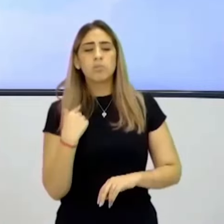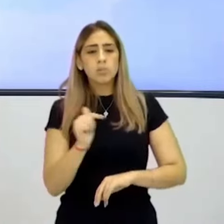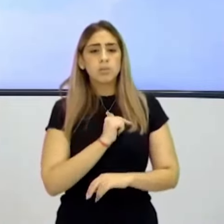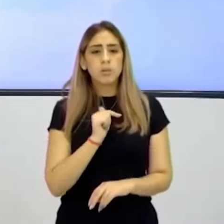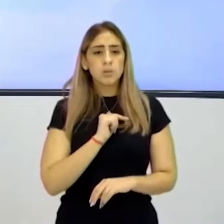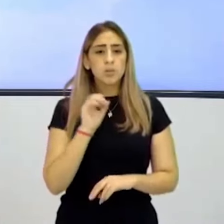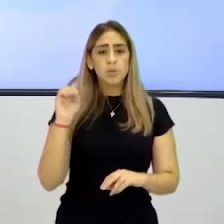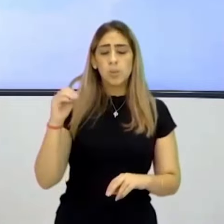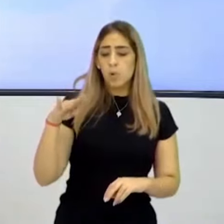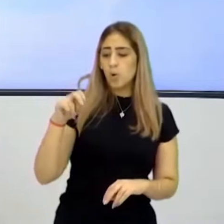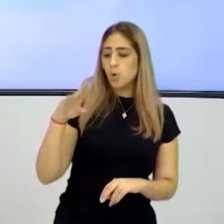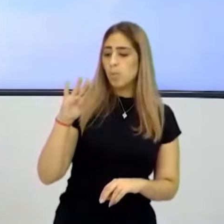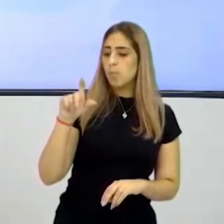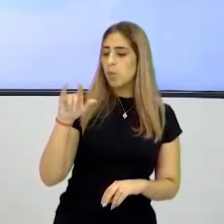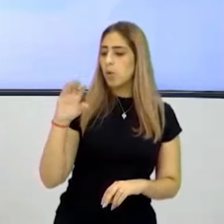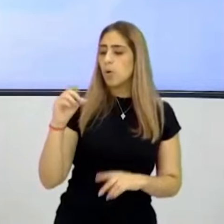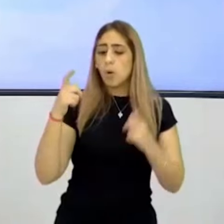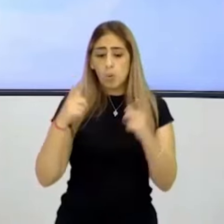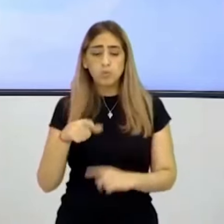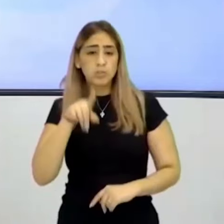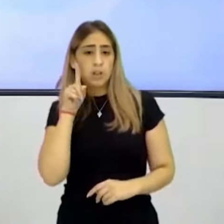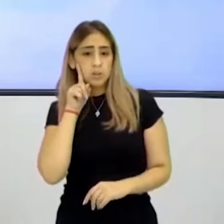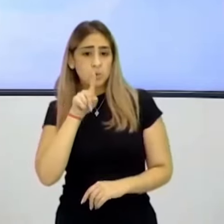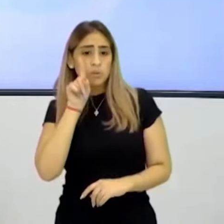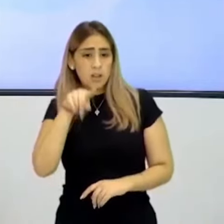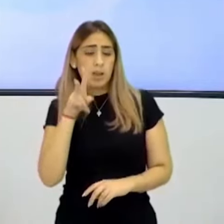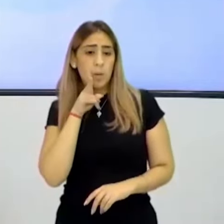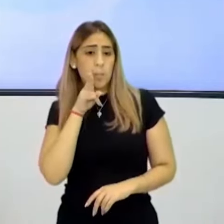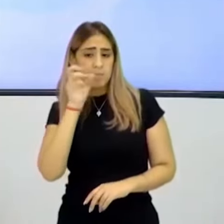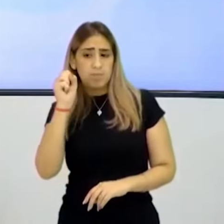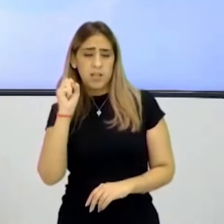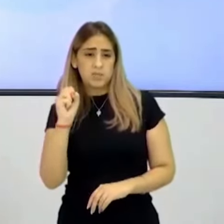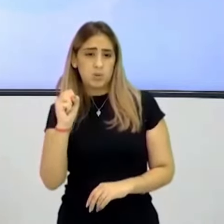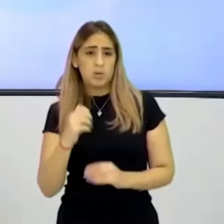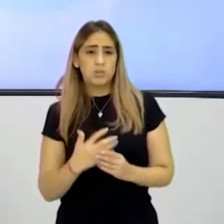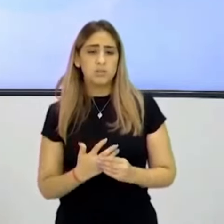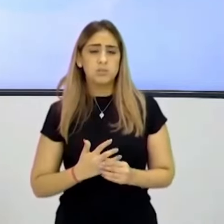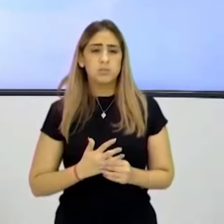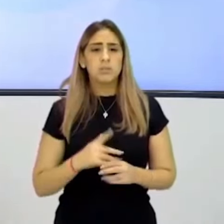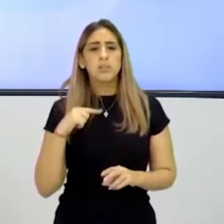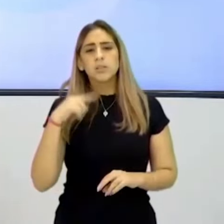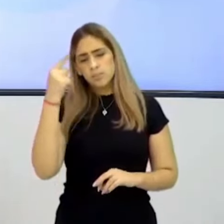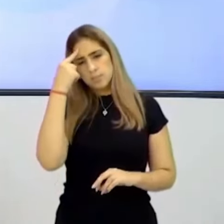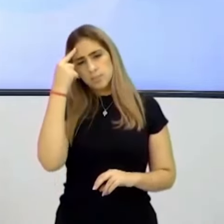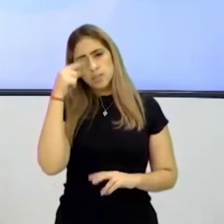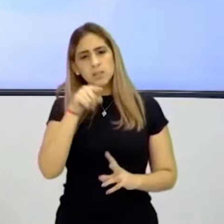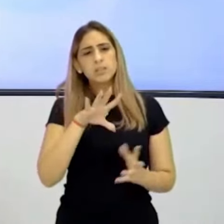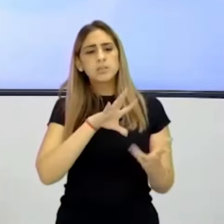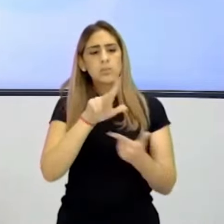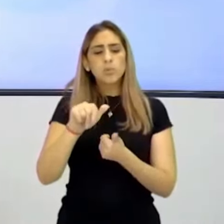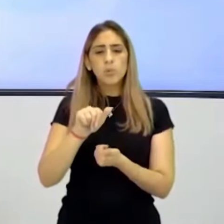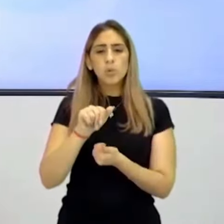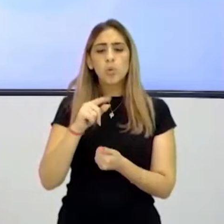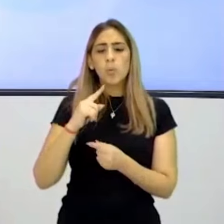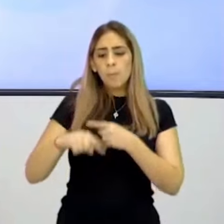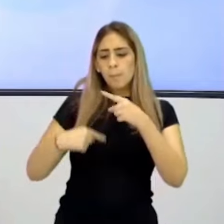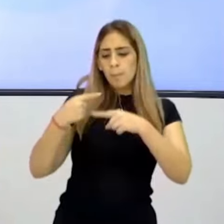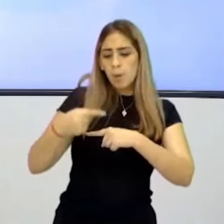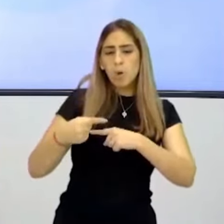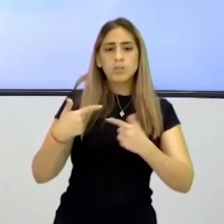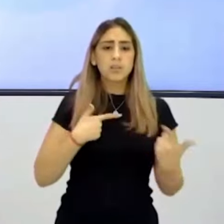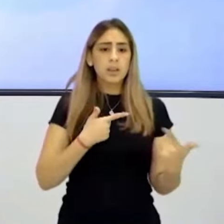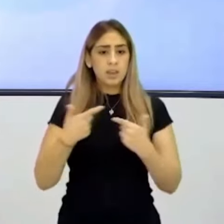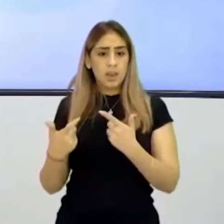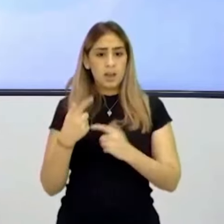um monobloco, onde os Estados Unidos é a grande potência. Mas se pensarmos neste mundo pós-Guerra Fria, do ponto